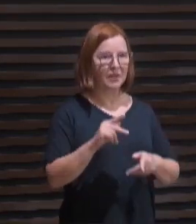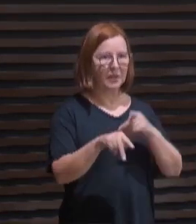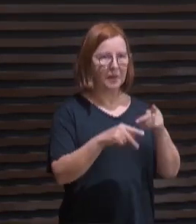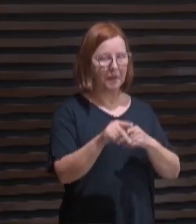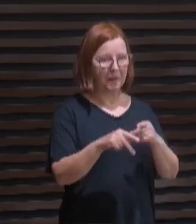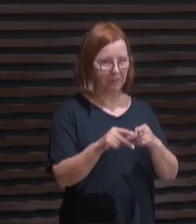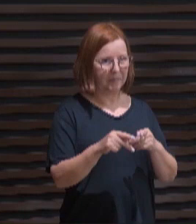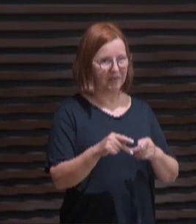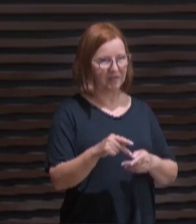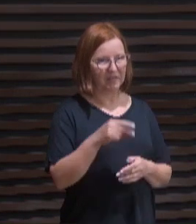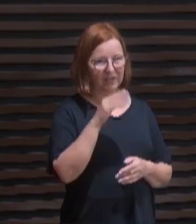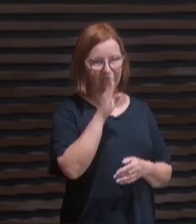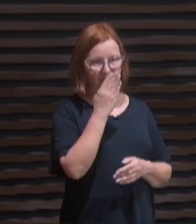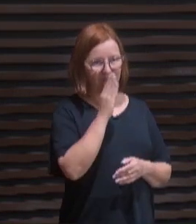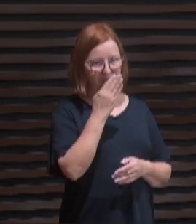muito doente.